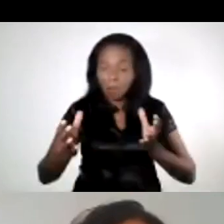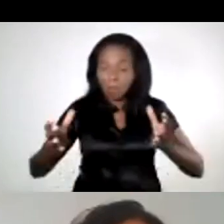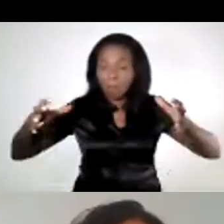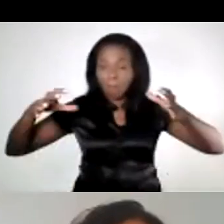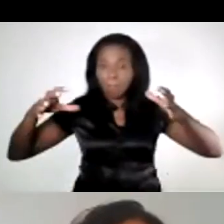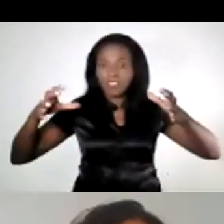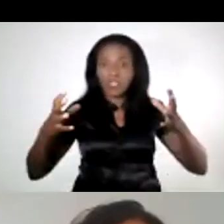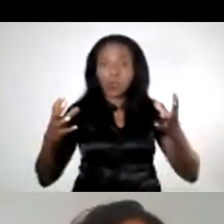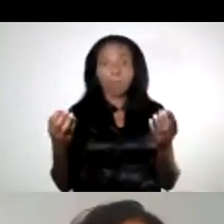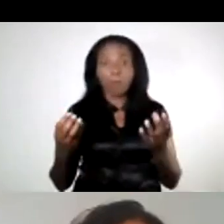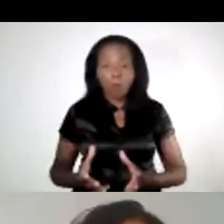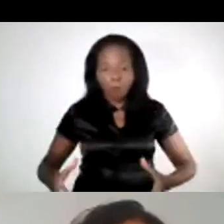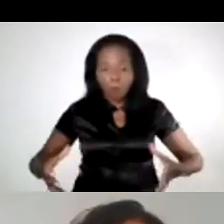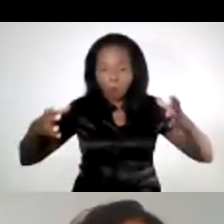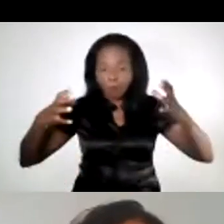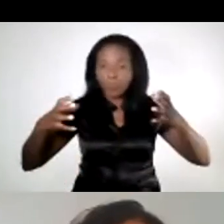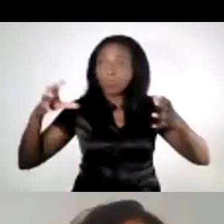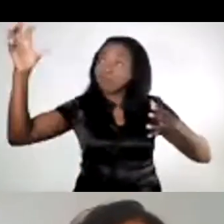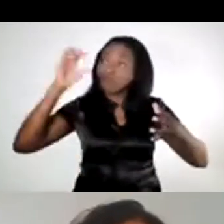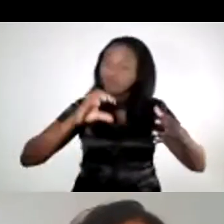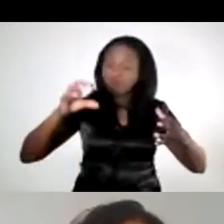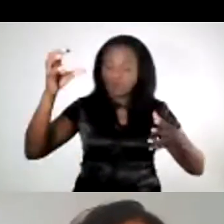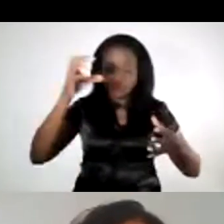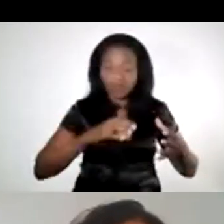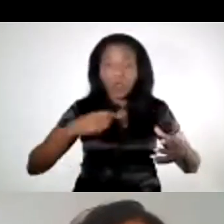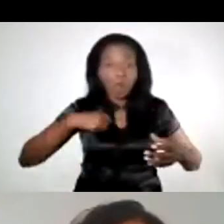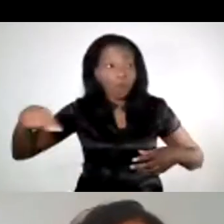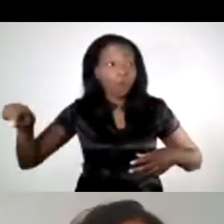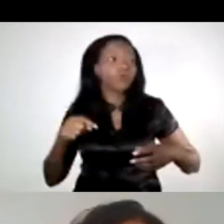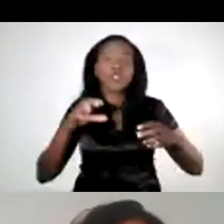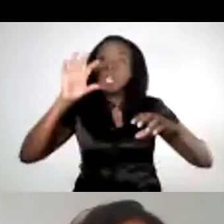bem grandona, e falei, vamos lá pegar as